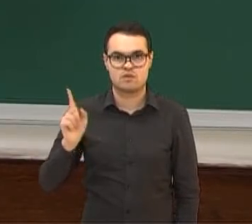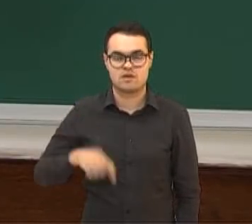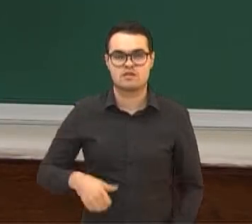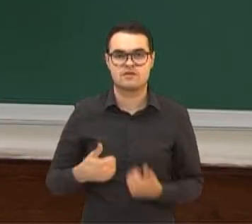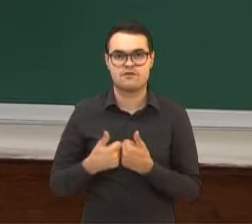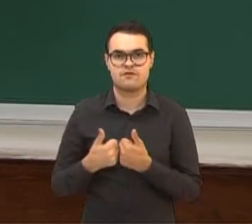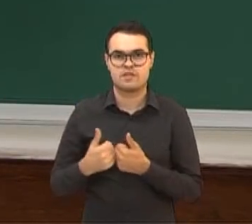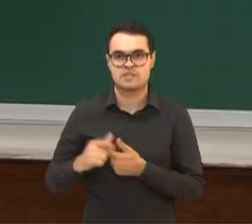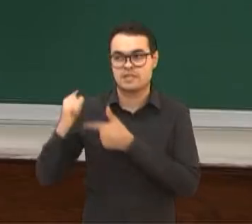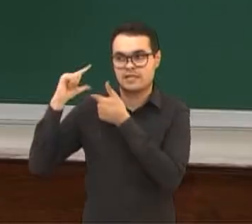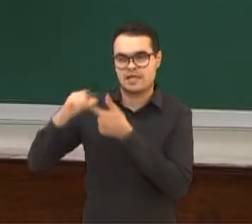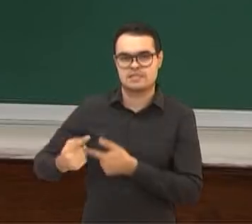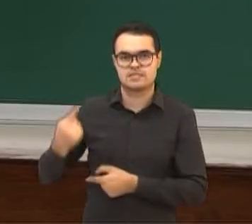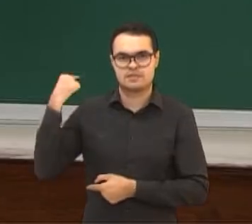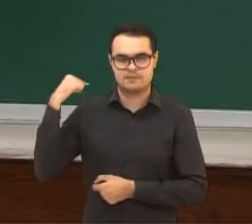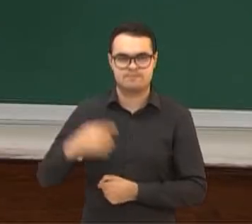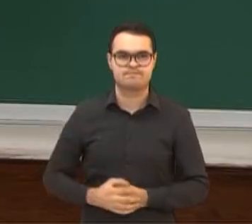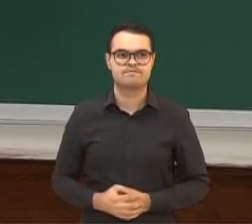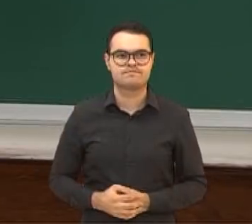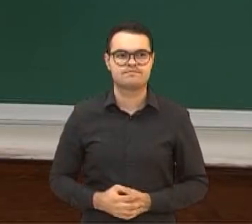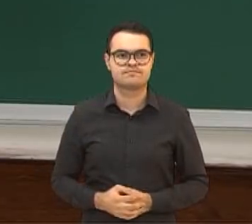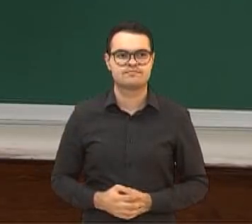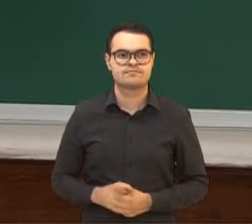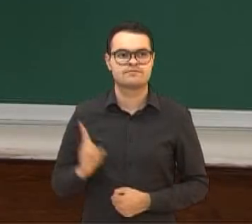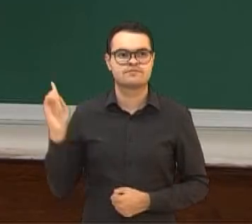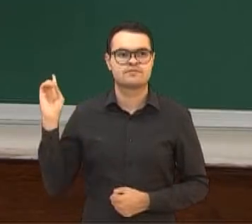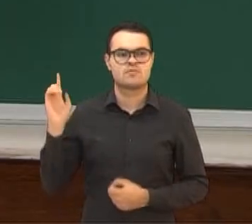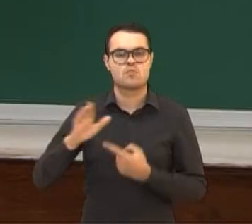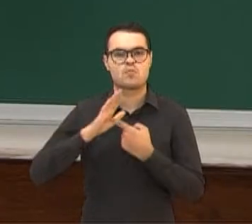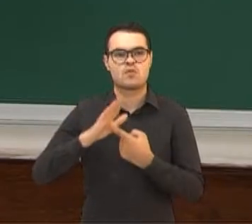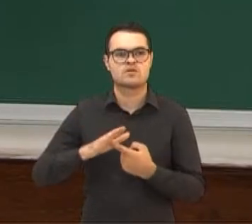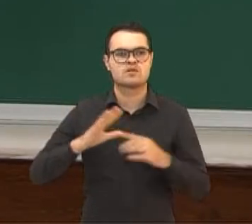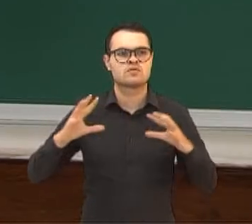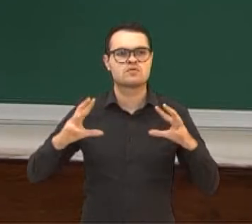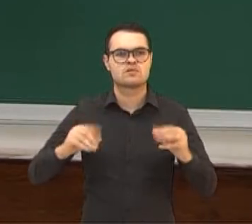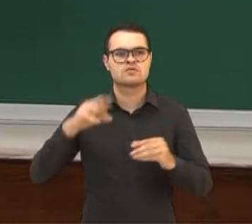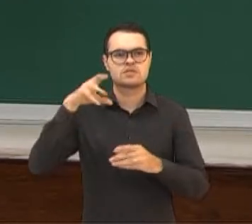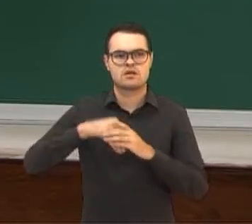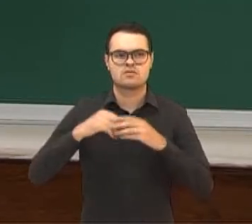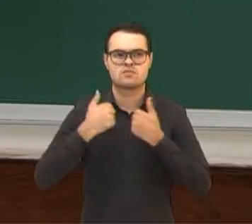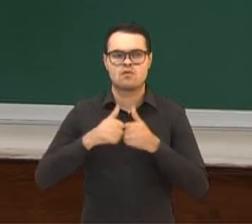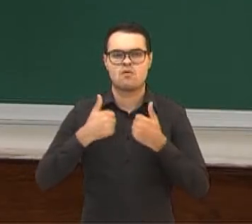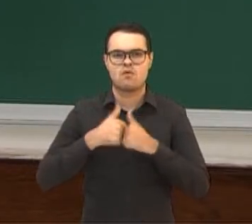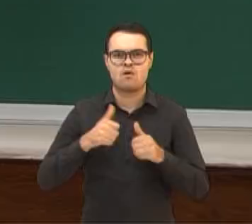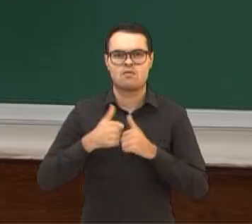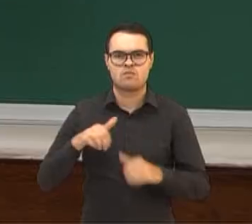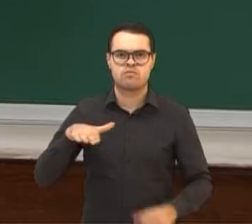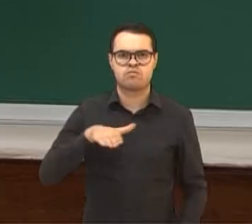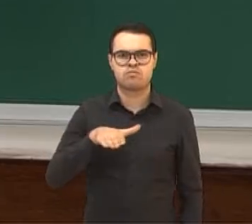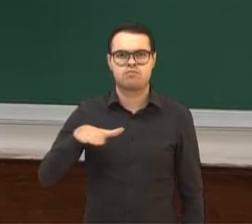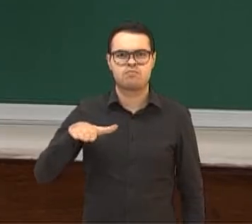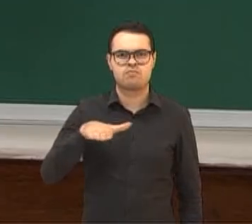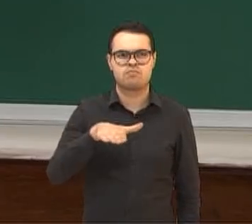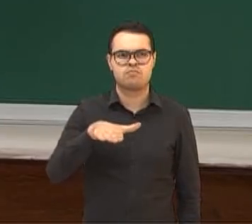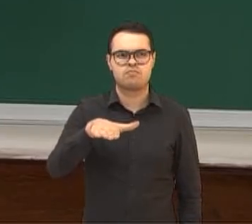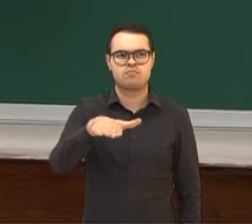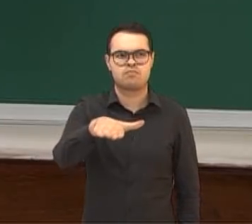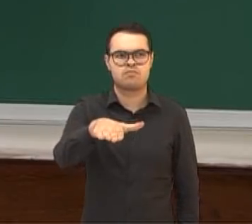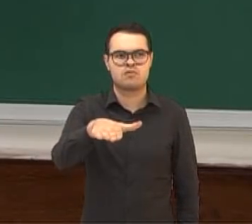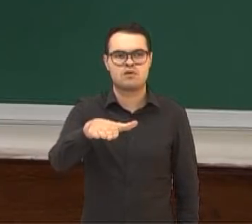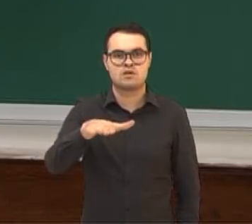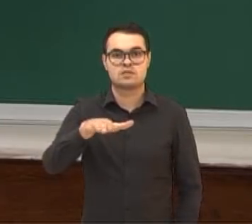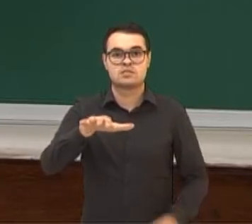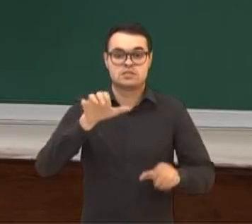clássica, e essa imagem representa isso. Então, está todo mundo dentro do ônibus andando, o ônibus está indo para frente, o